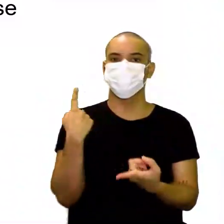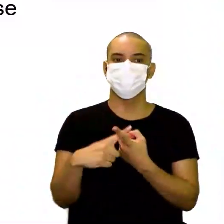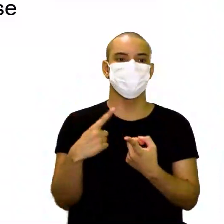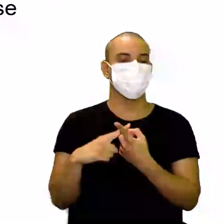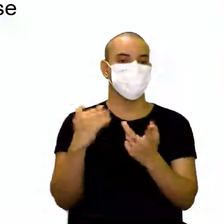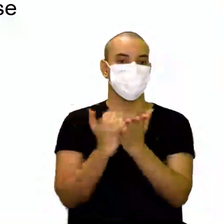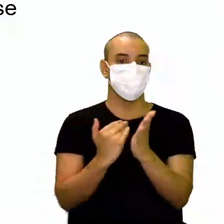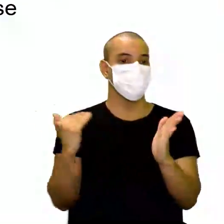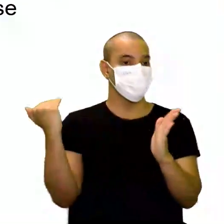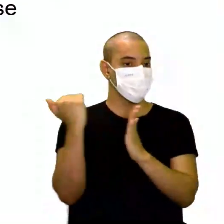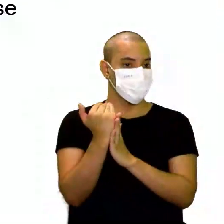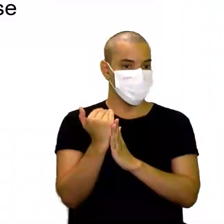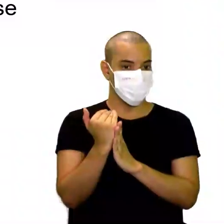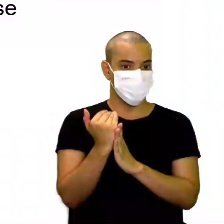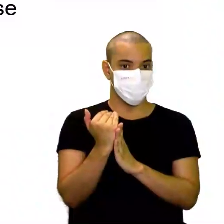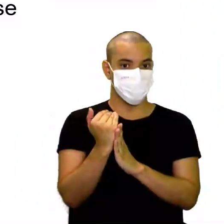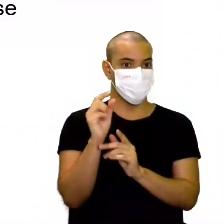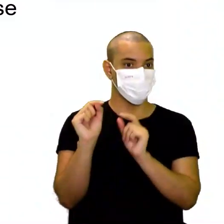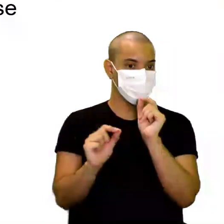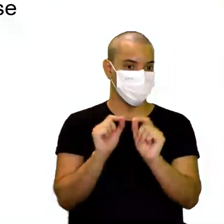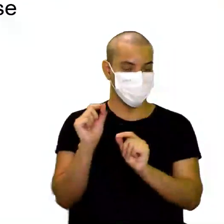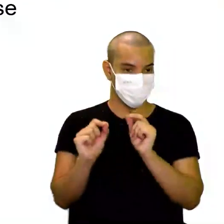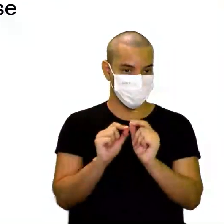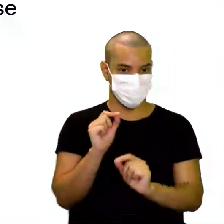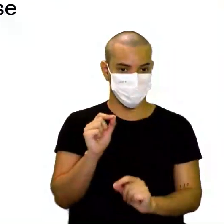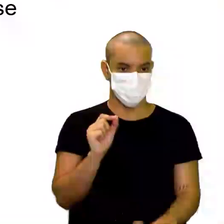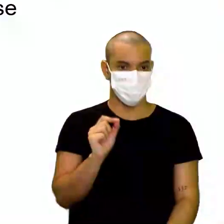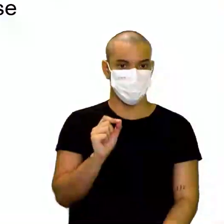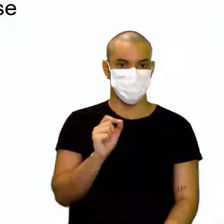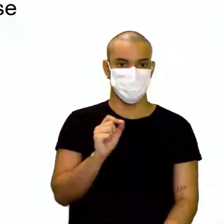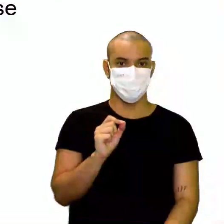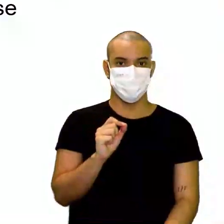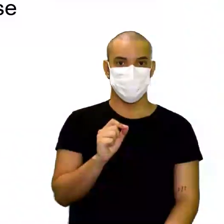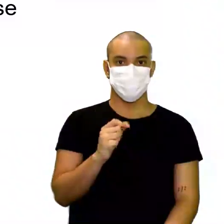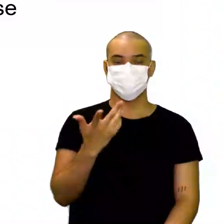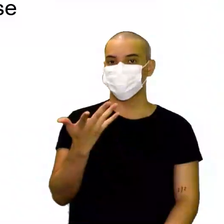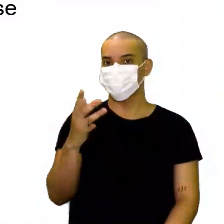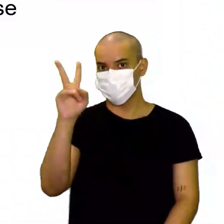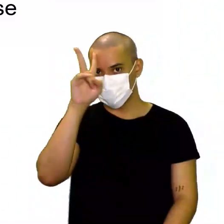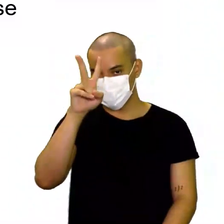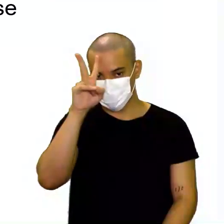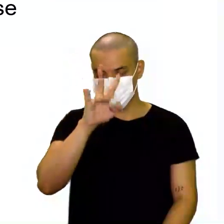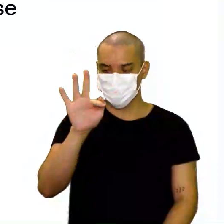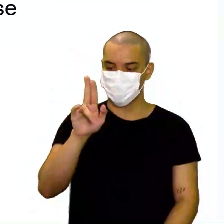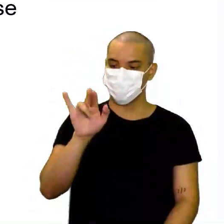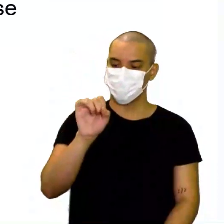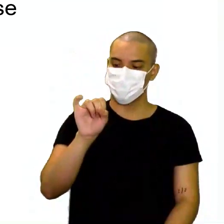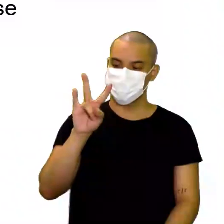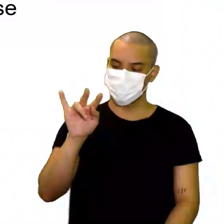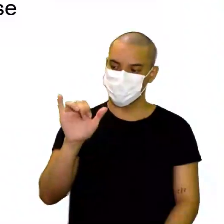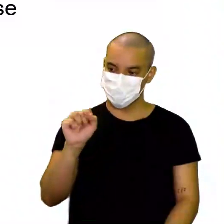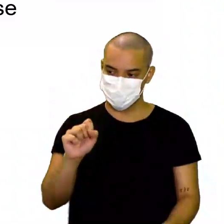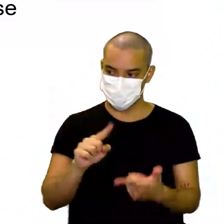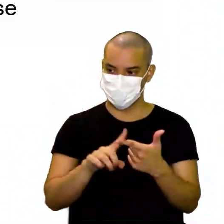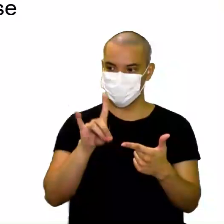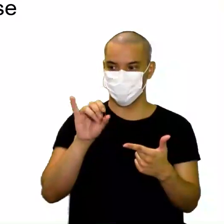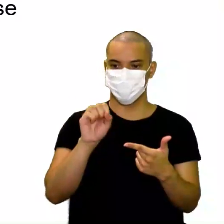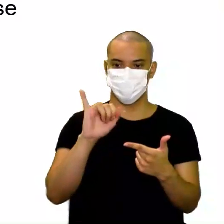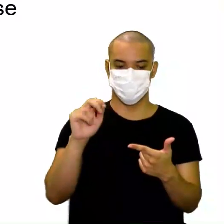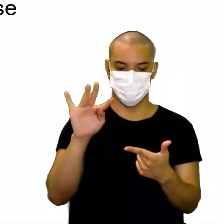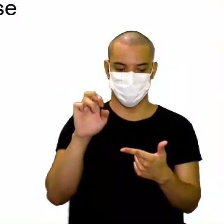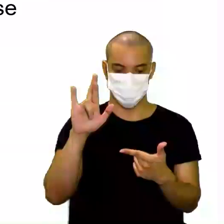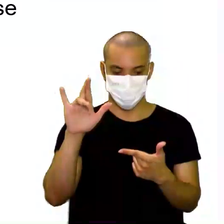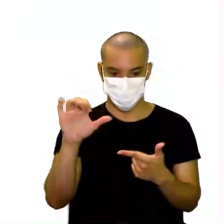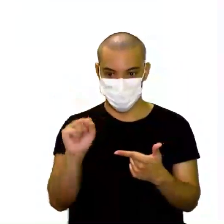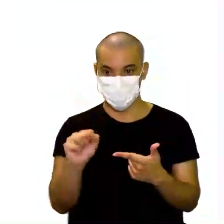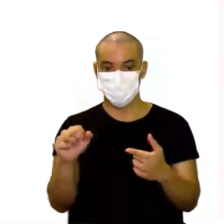excessivo de... Pessoal, nós vimos lá que os fusíveis e disjuntores eles previnem aumento de corrente